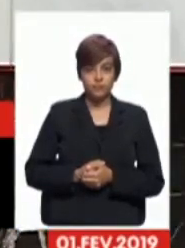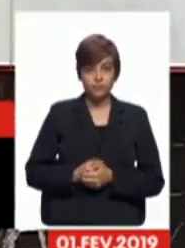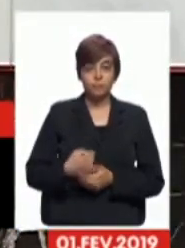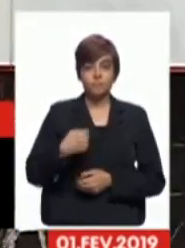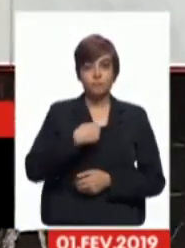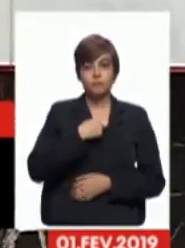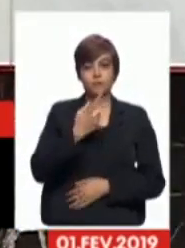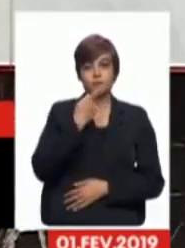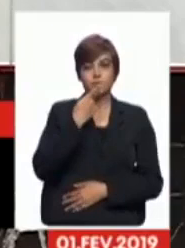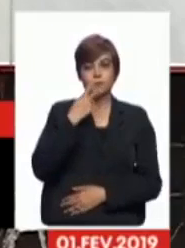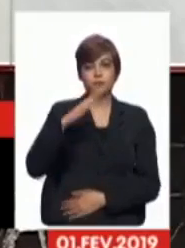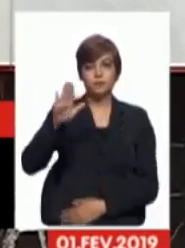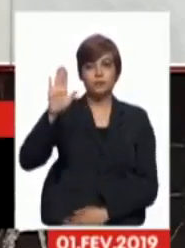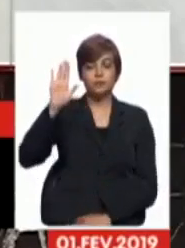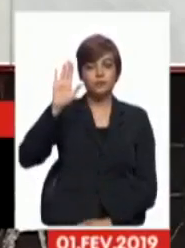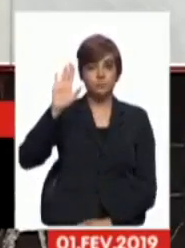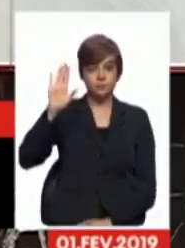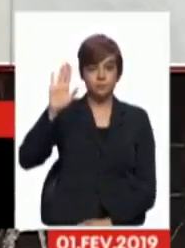Assim o prometo.